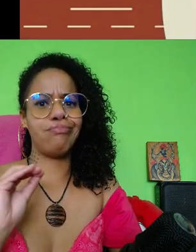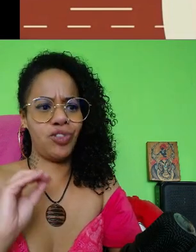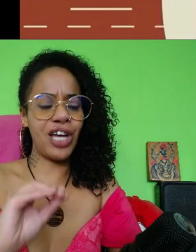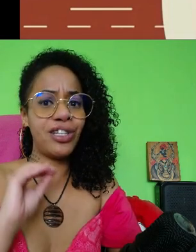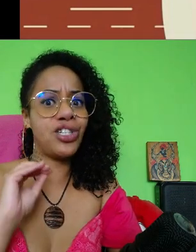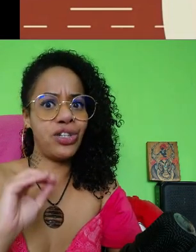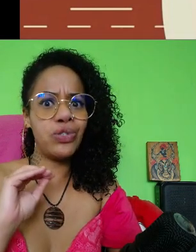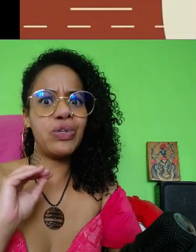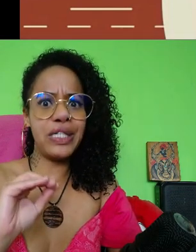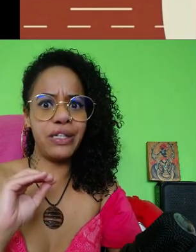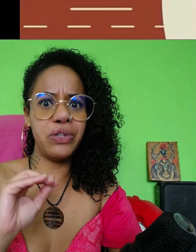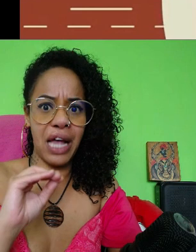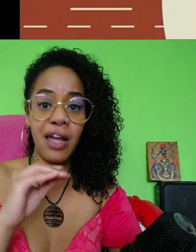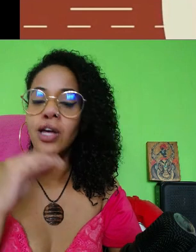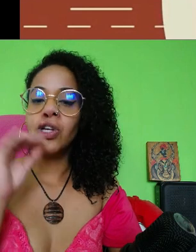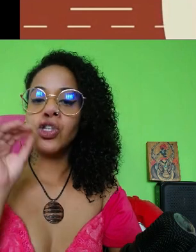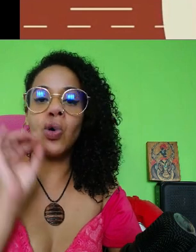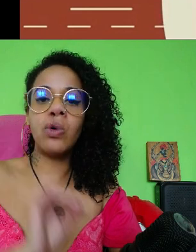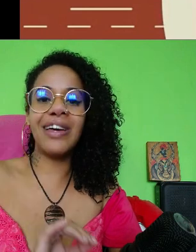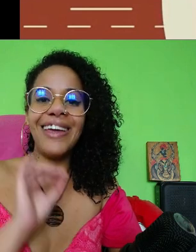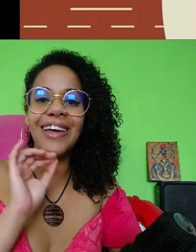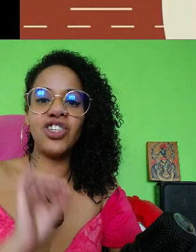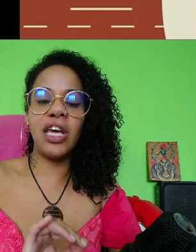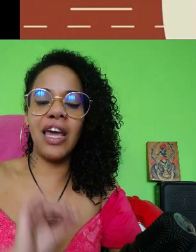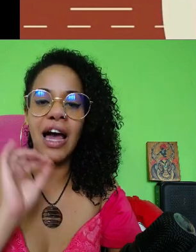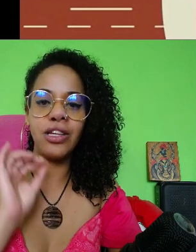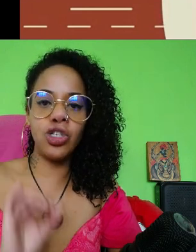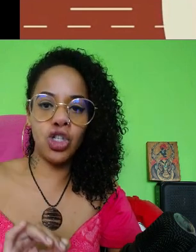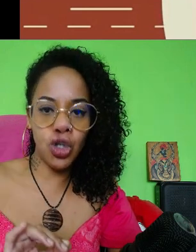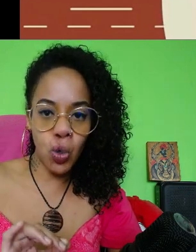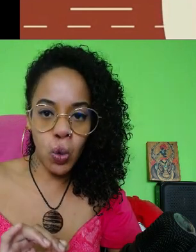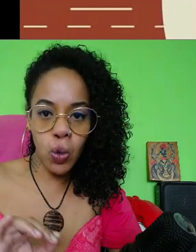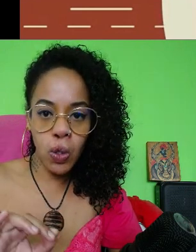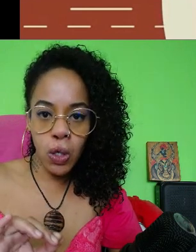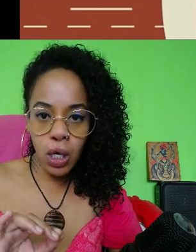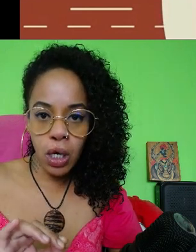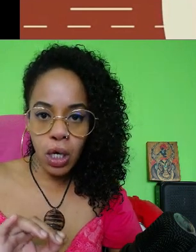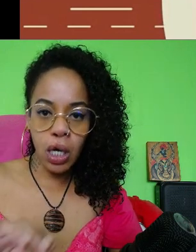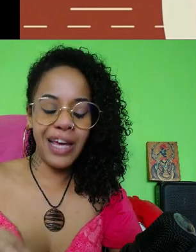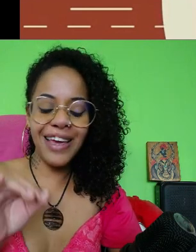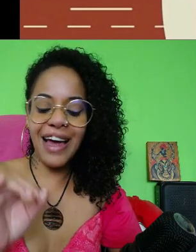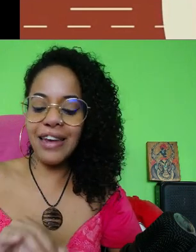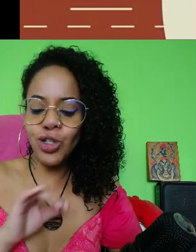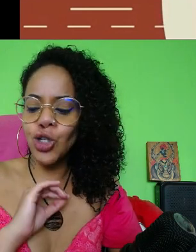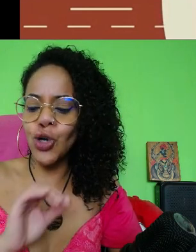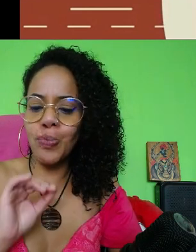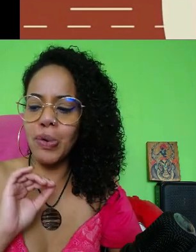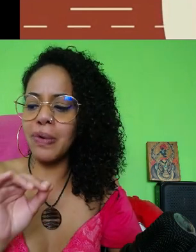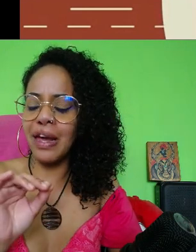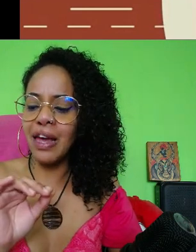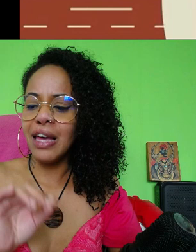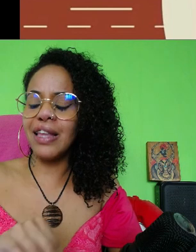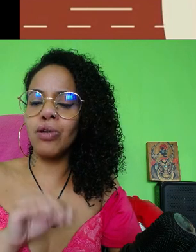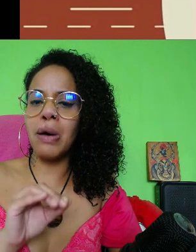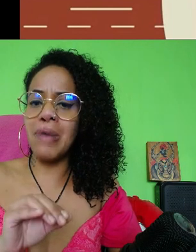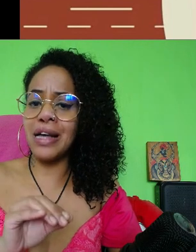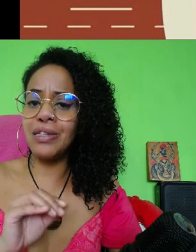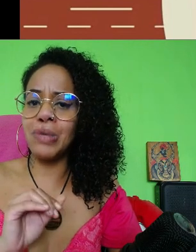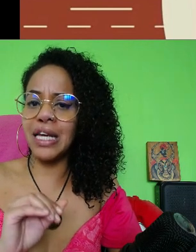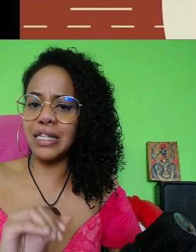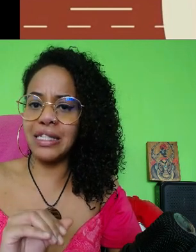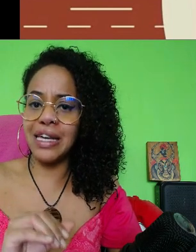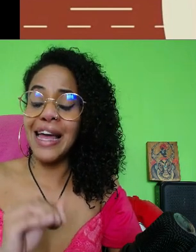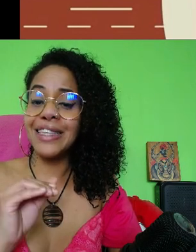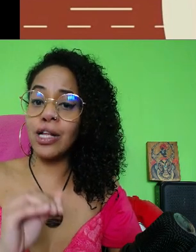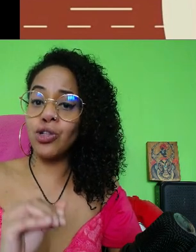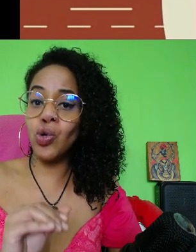já deixando escurecido tá Sou cria de reality show reality show bebê tem uma